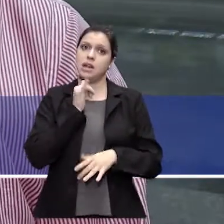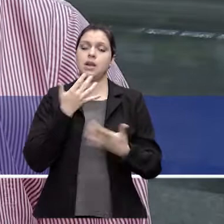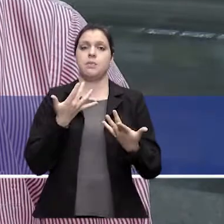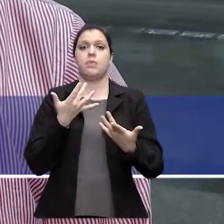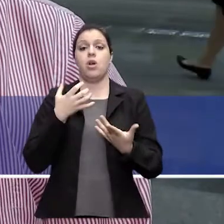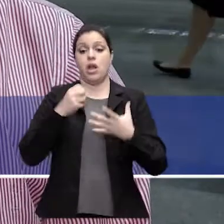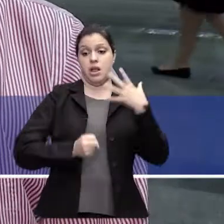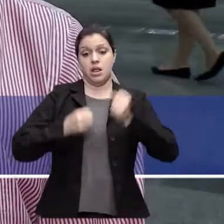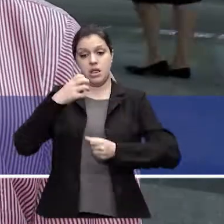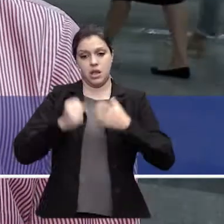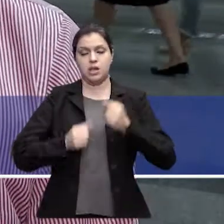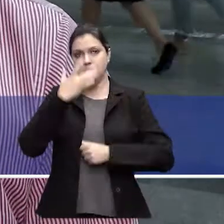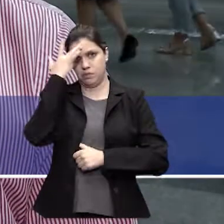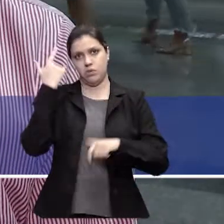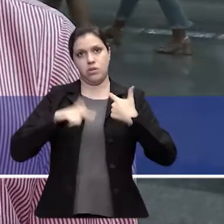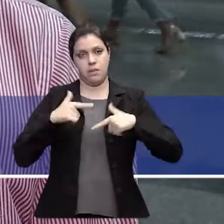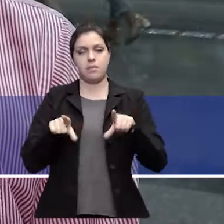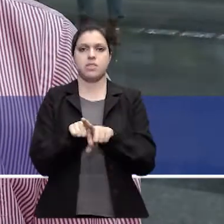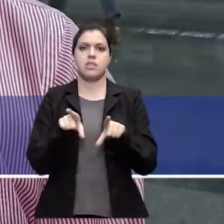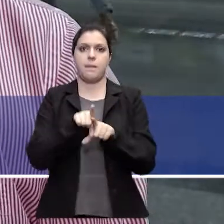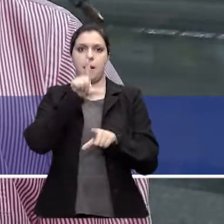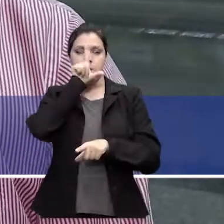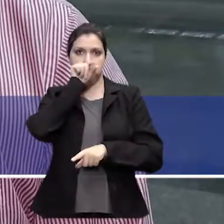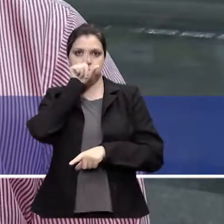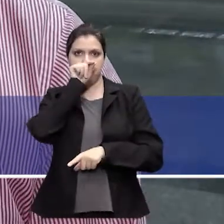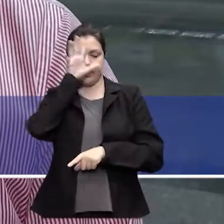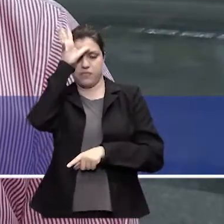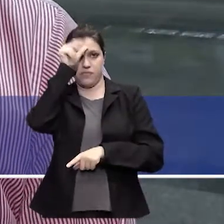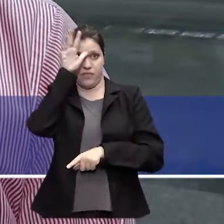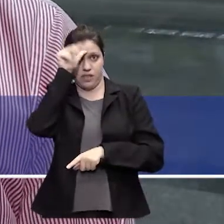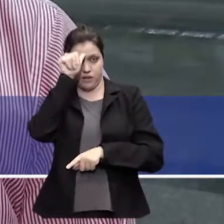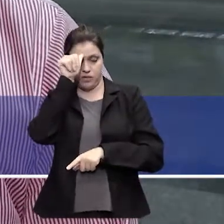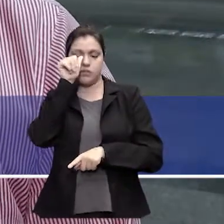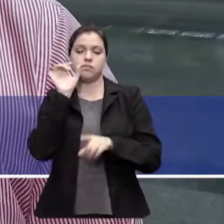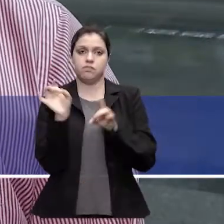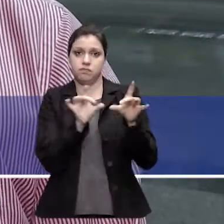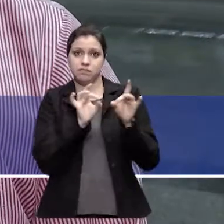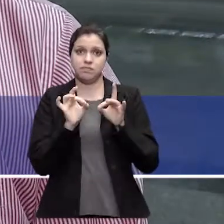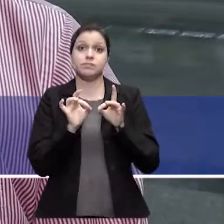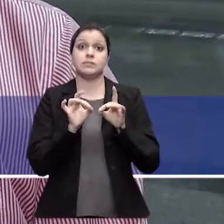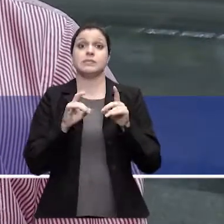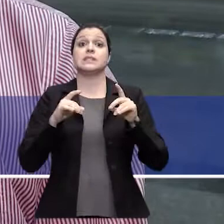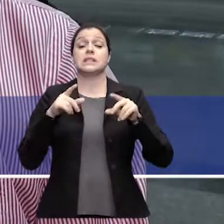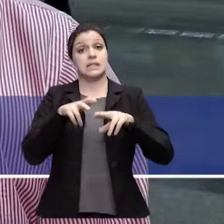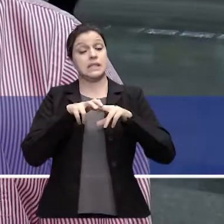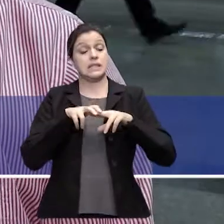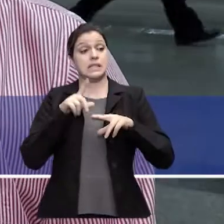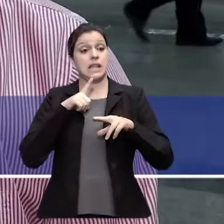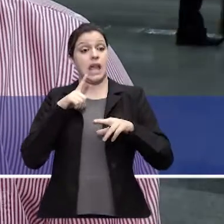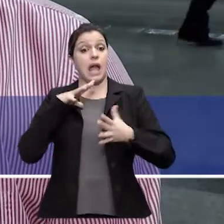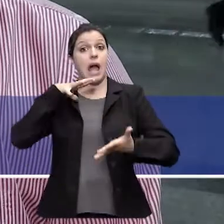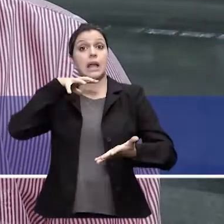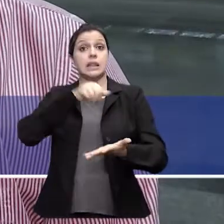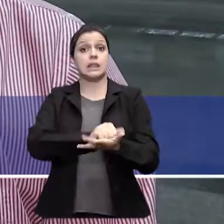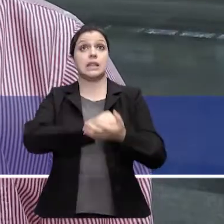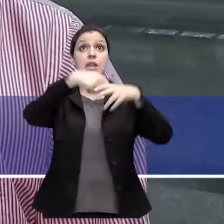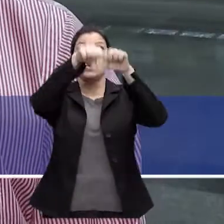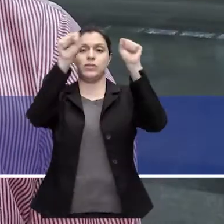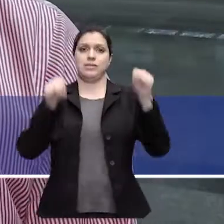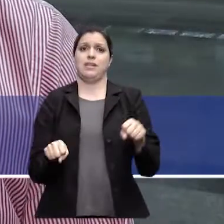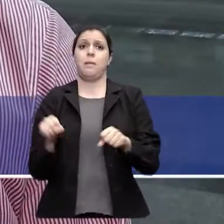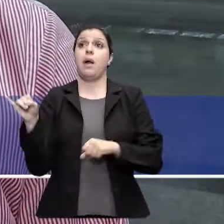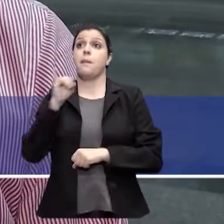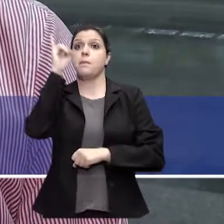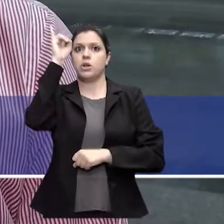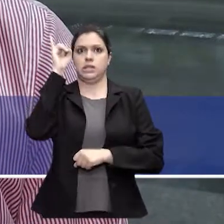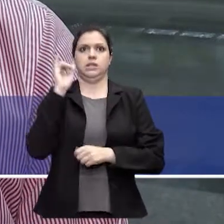elétrica, como as bacias leiteiras e os aviários, por exemplo. Então, o cadastro destas propriedades no nosso sistema,